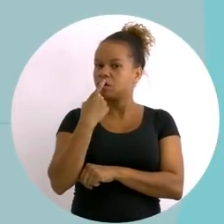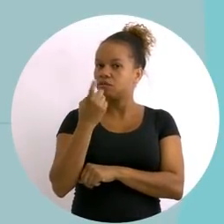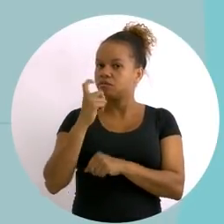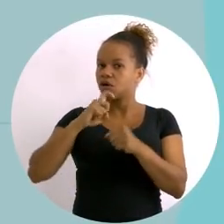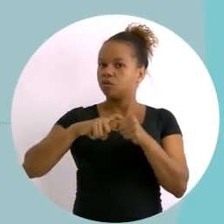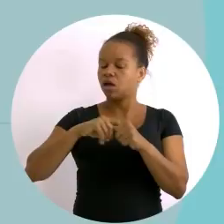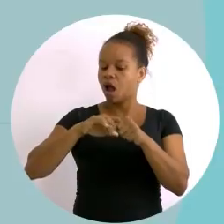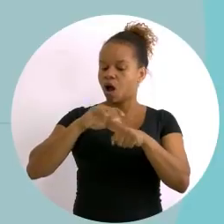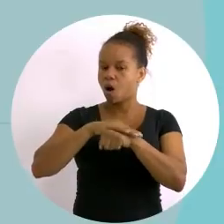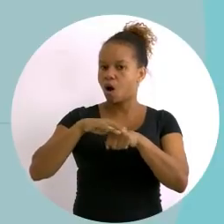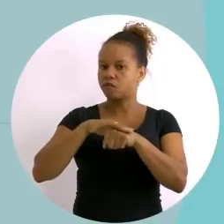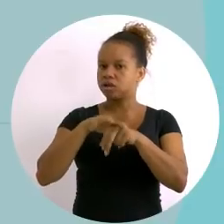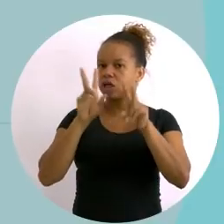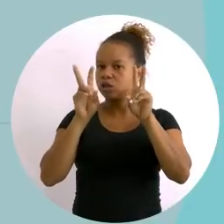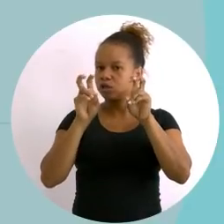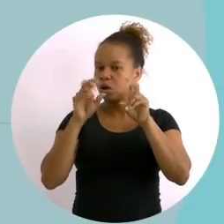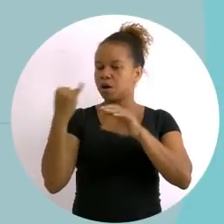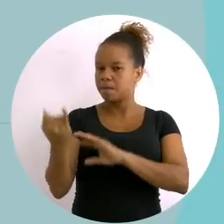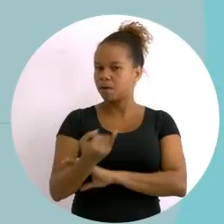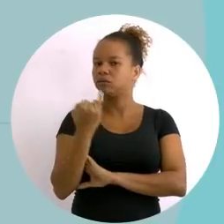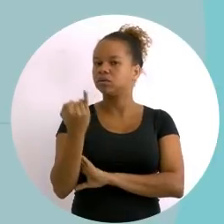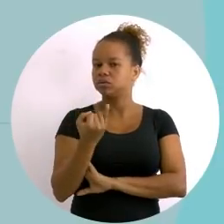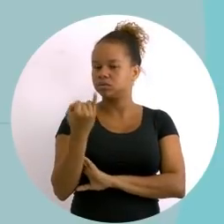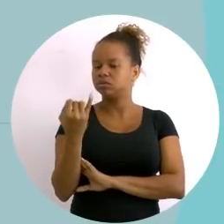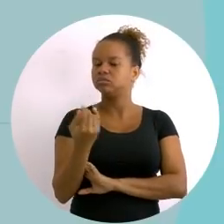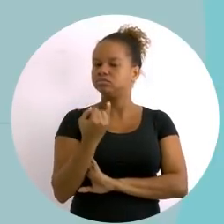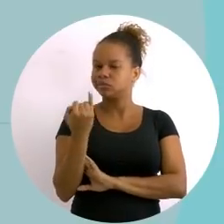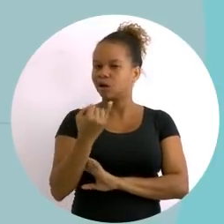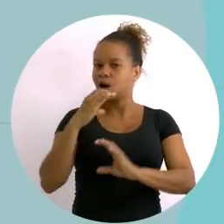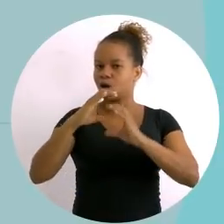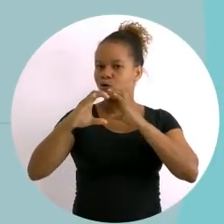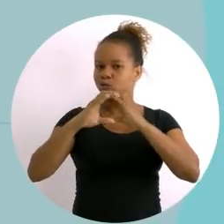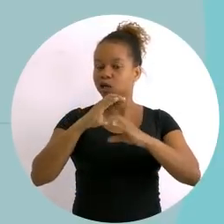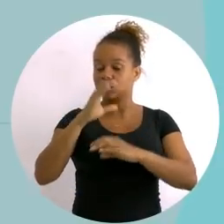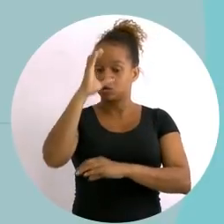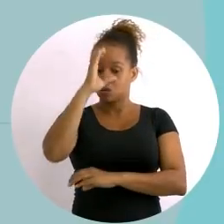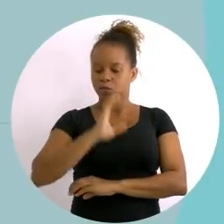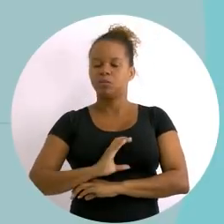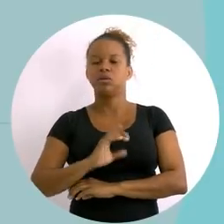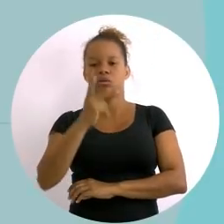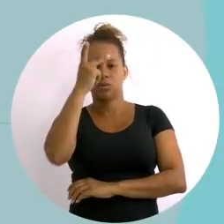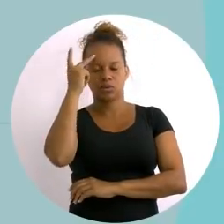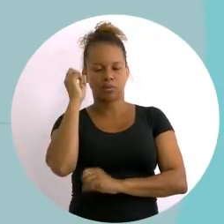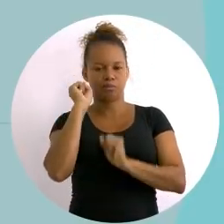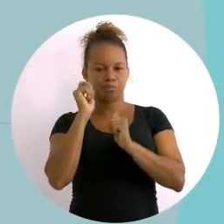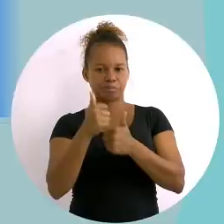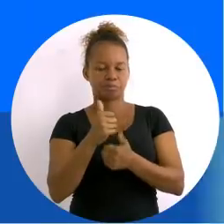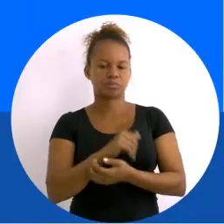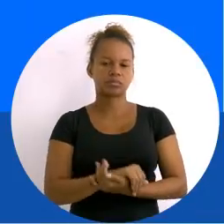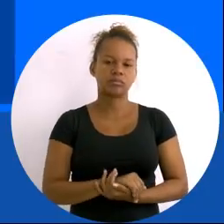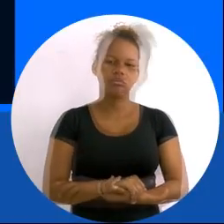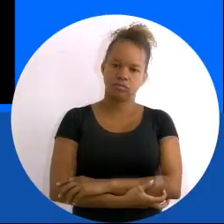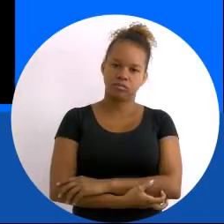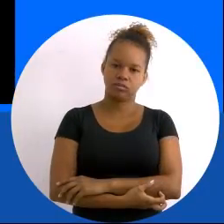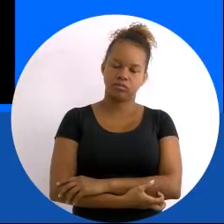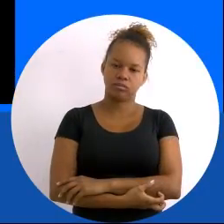voltar a conversar sobre a importância da comunicação no comportamento das pessoas. Vamos lá.